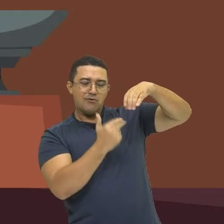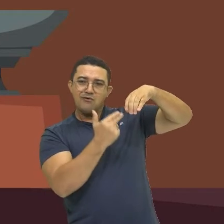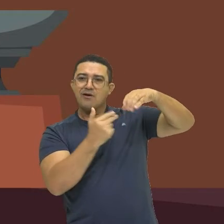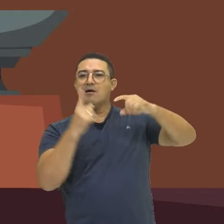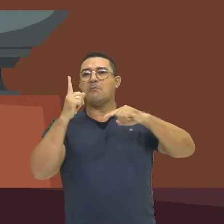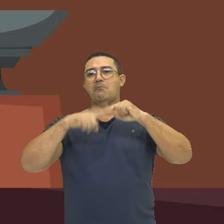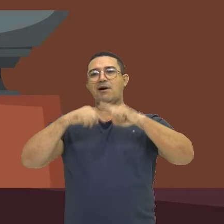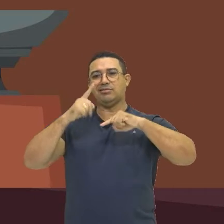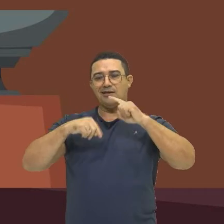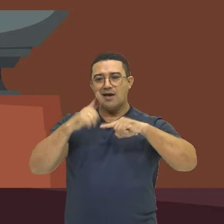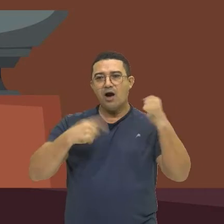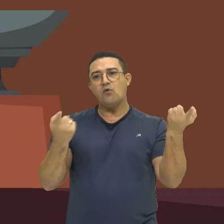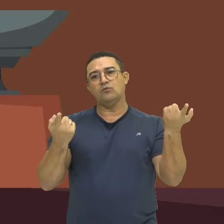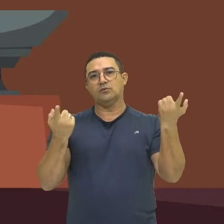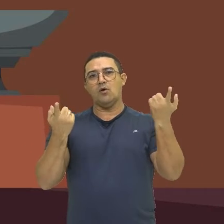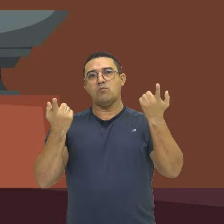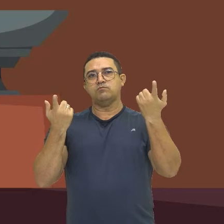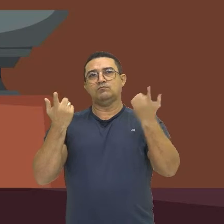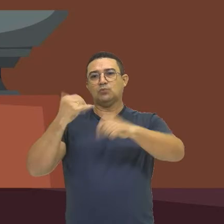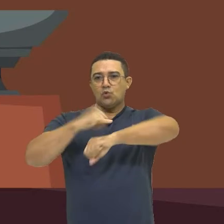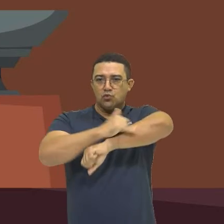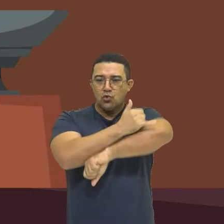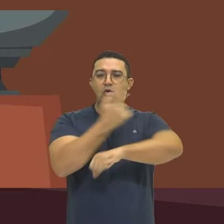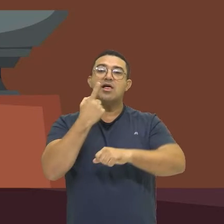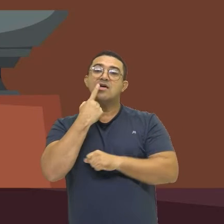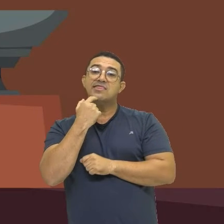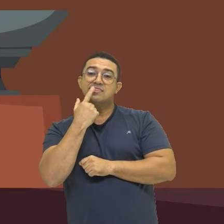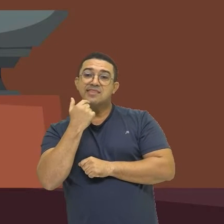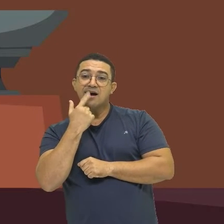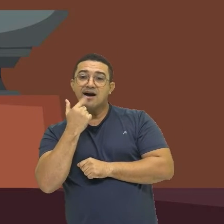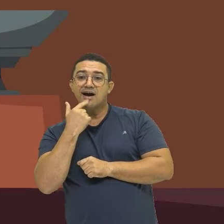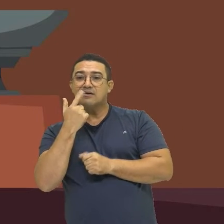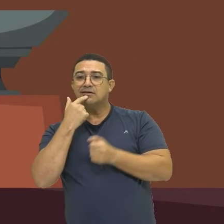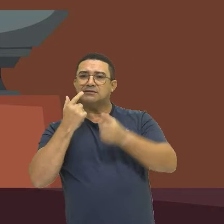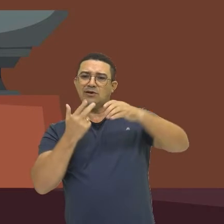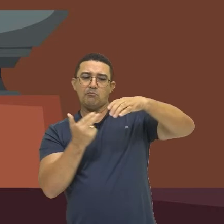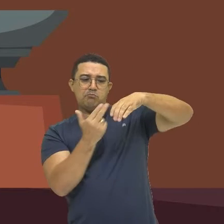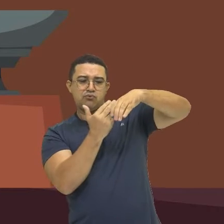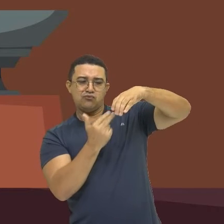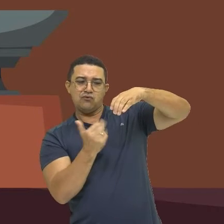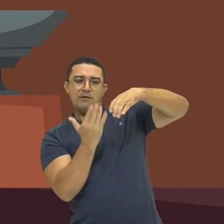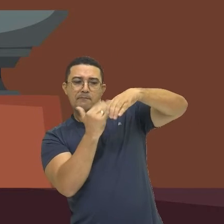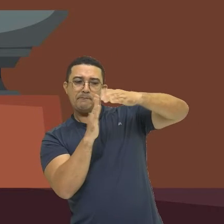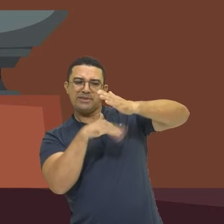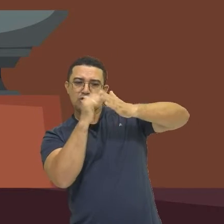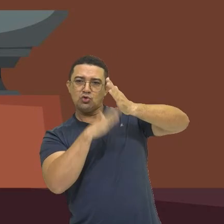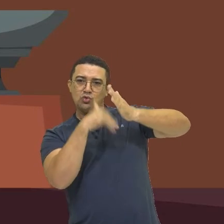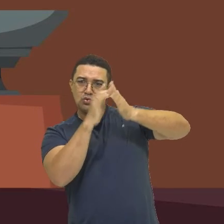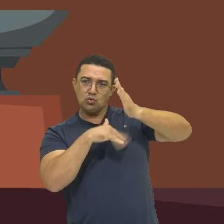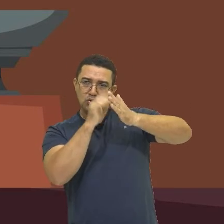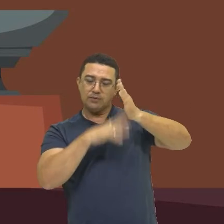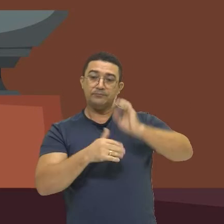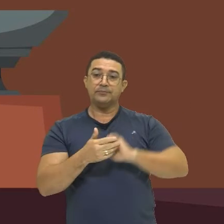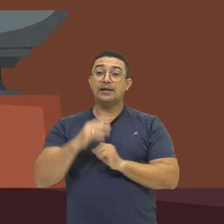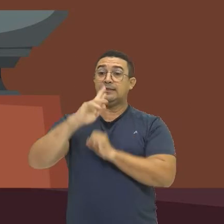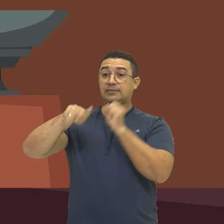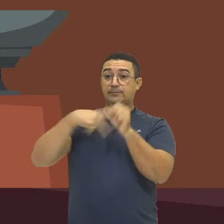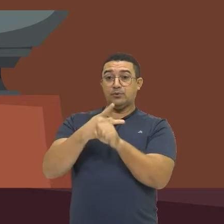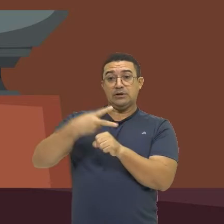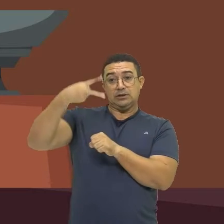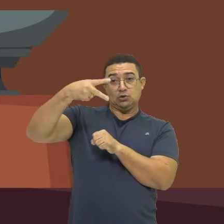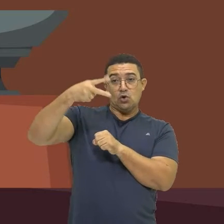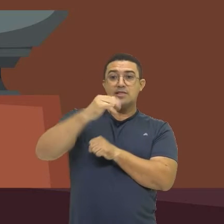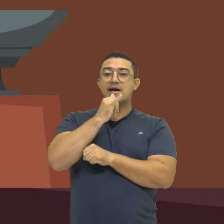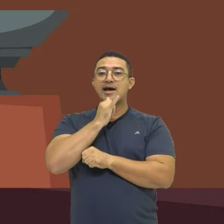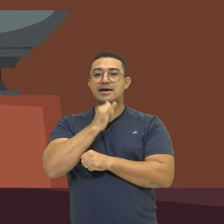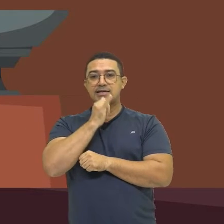Paleolítico? Gordura, excremento, sangue, etc. Na segunda maquete, quando nós falamos do